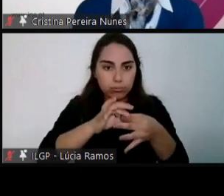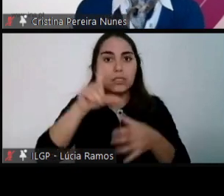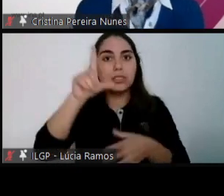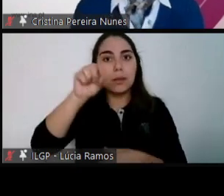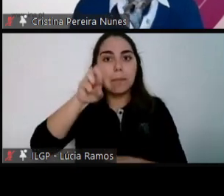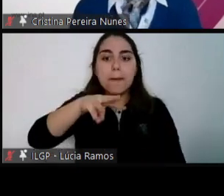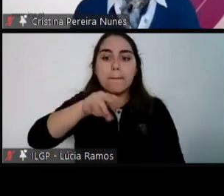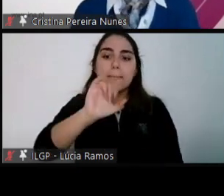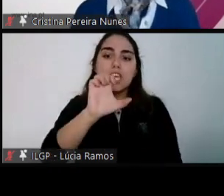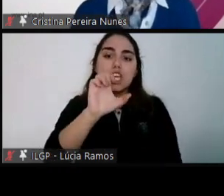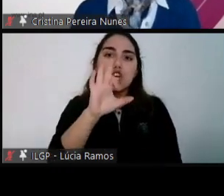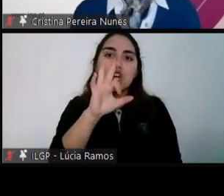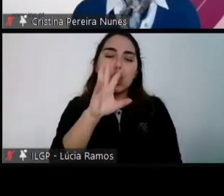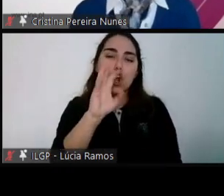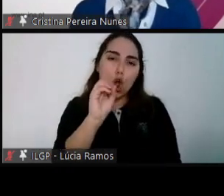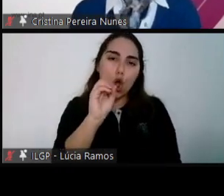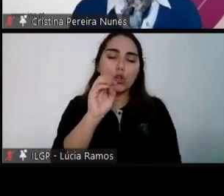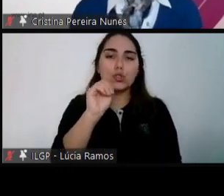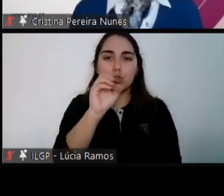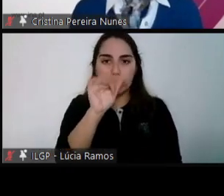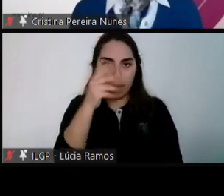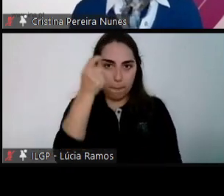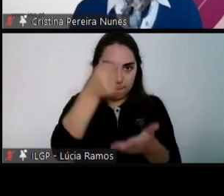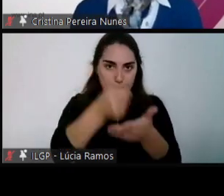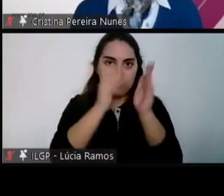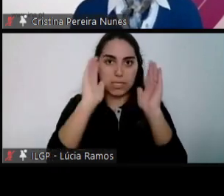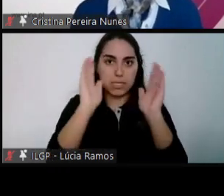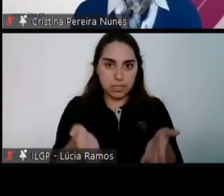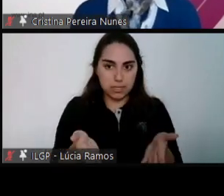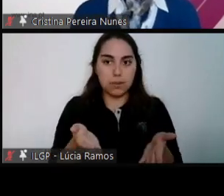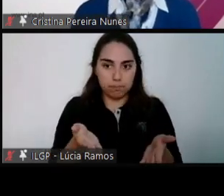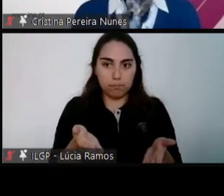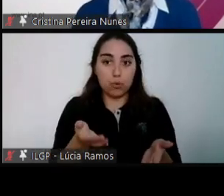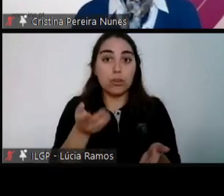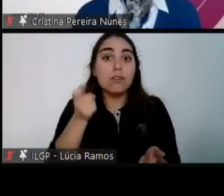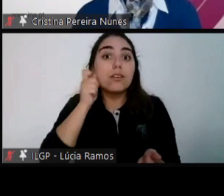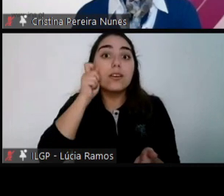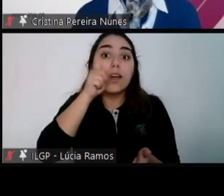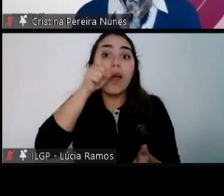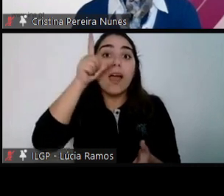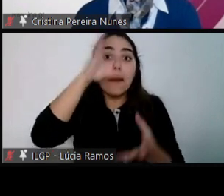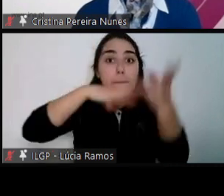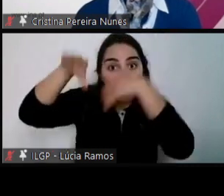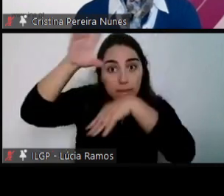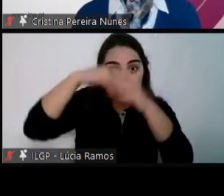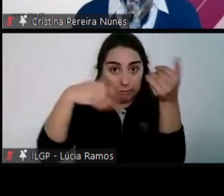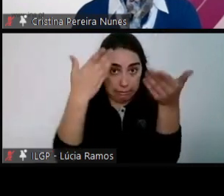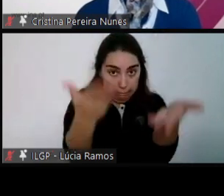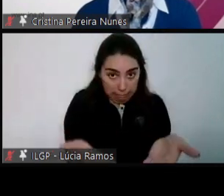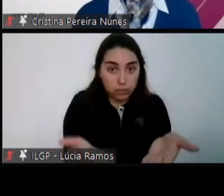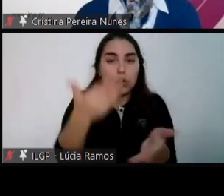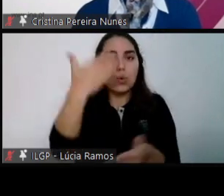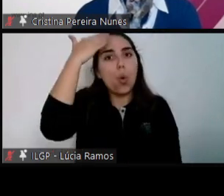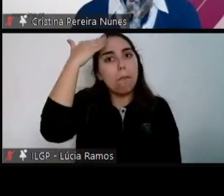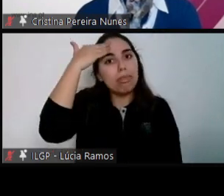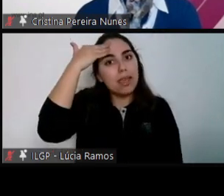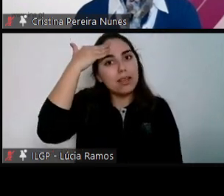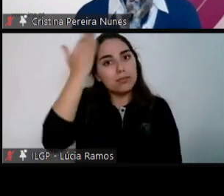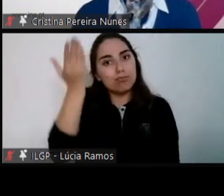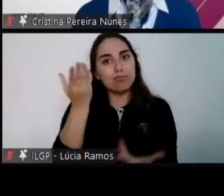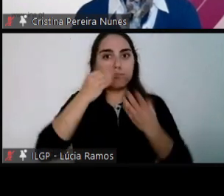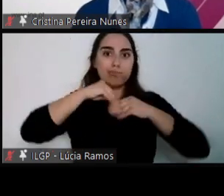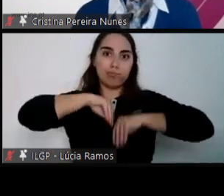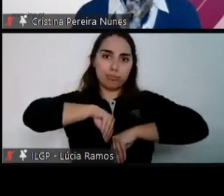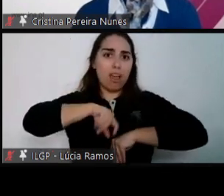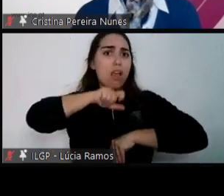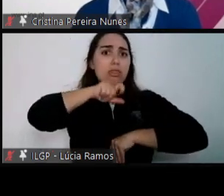pagar licenças. Mas reforço com uma mensagem: quem aprende a trabalhar aqui com Power BI está a ganhar competências para poder trabalhar com